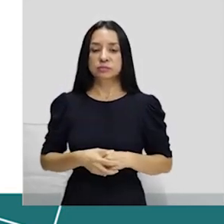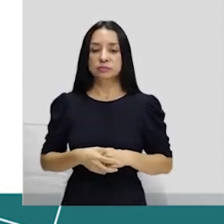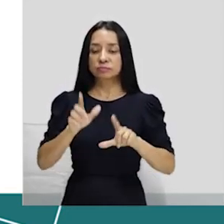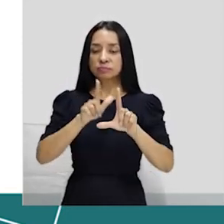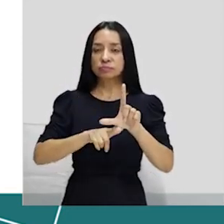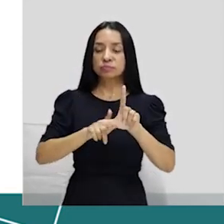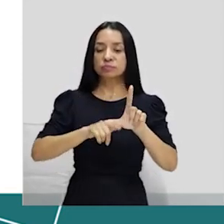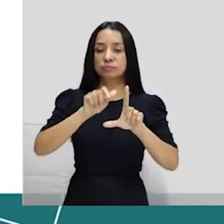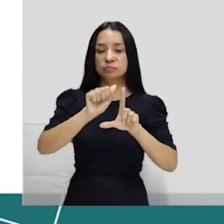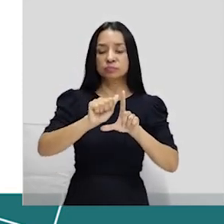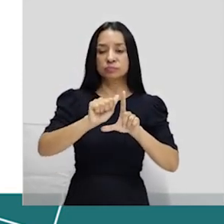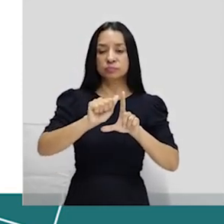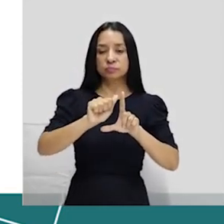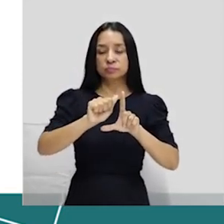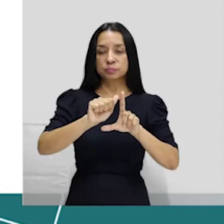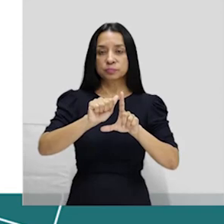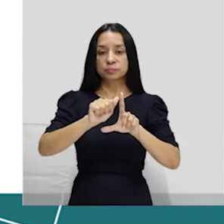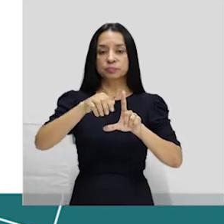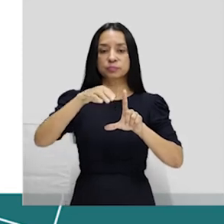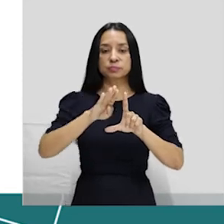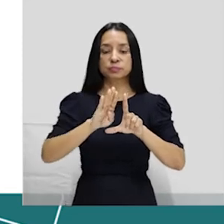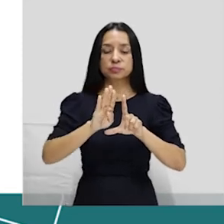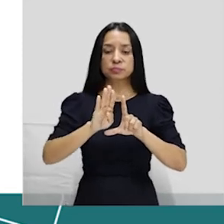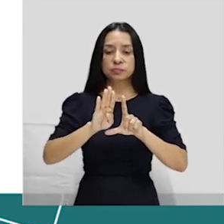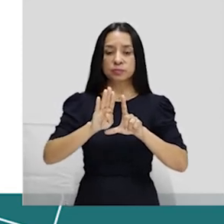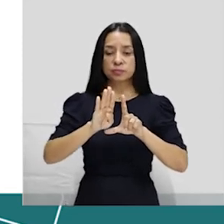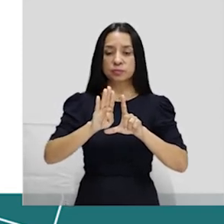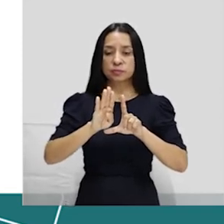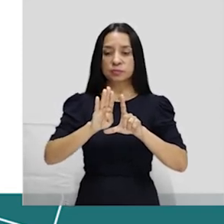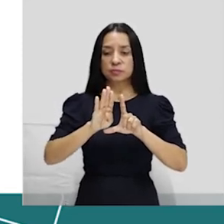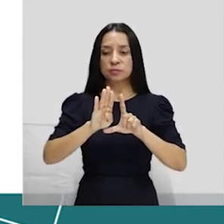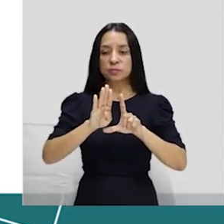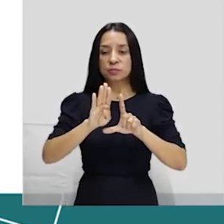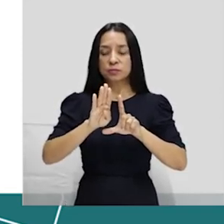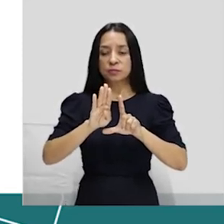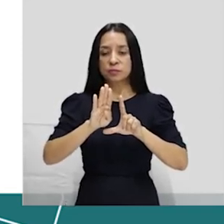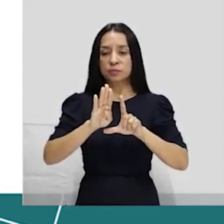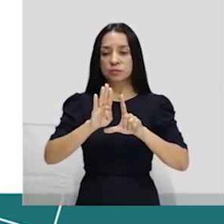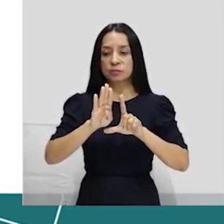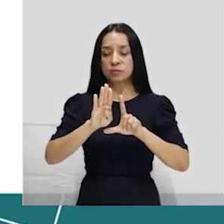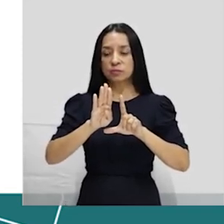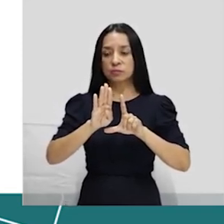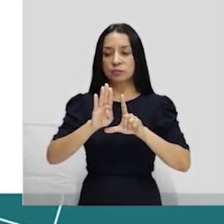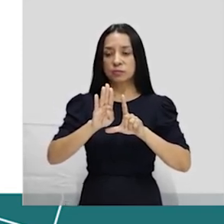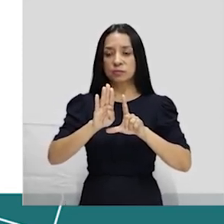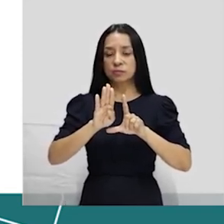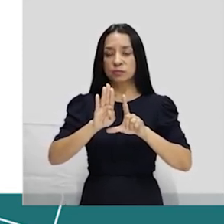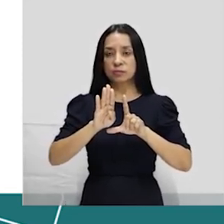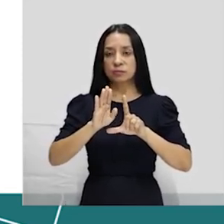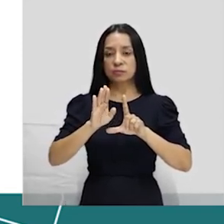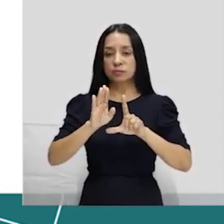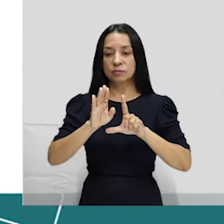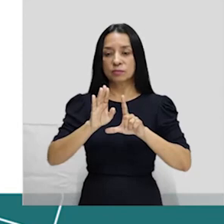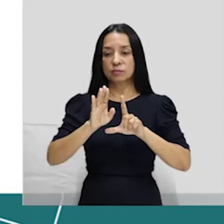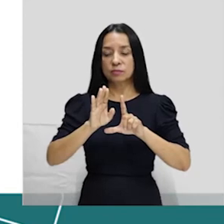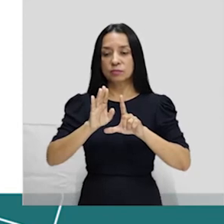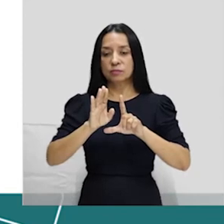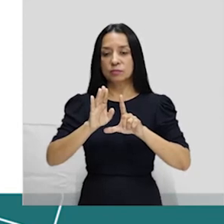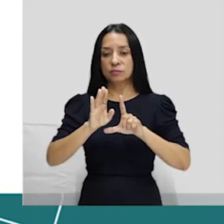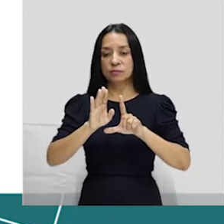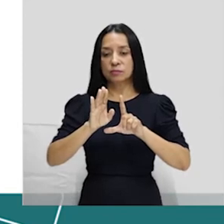é o proletariado, só que quem fica com a grande parte do lucro são os burgueses. Então, para que esse sistema desigual ele acabe,